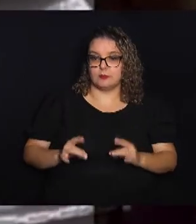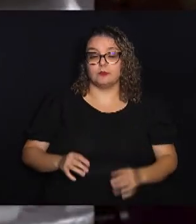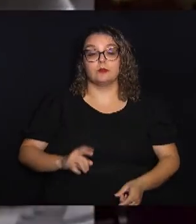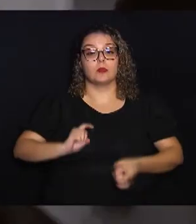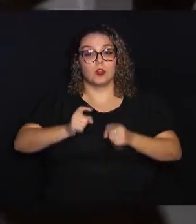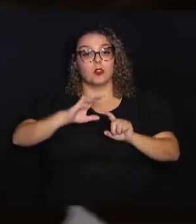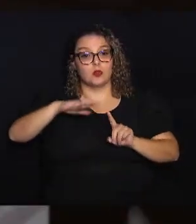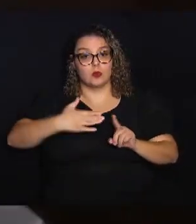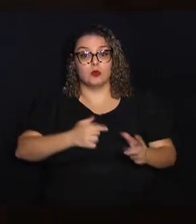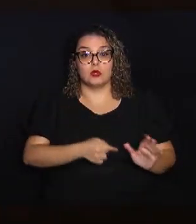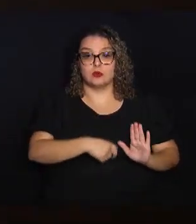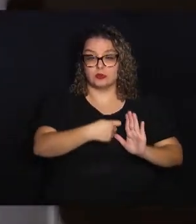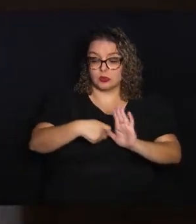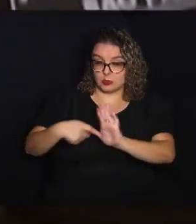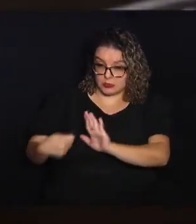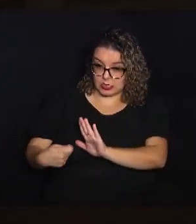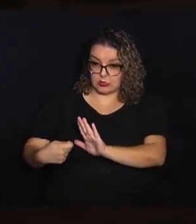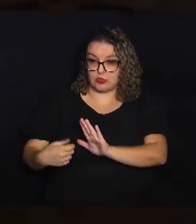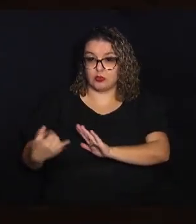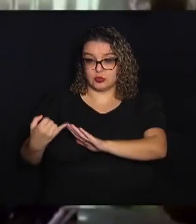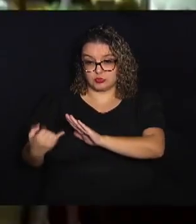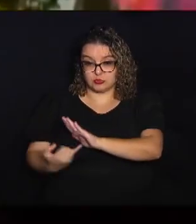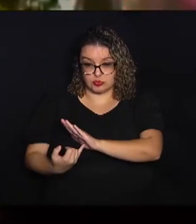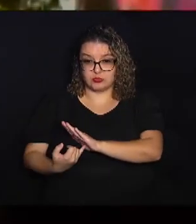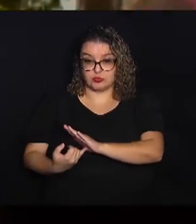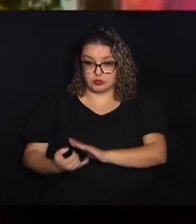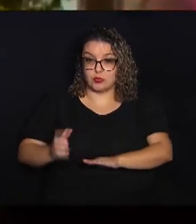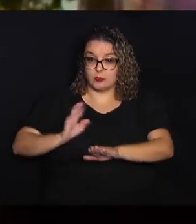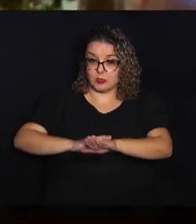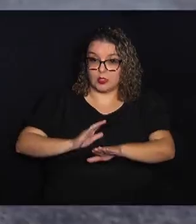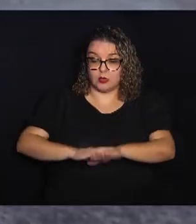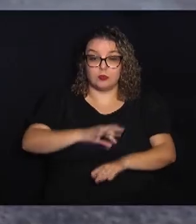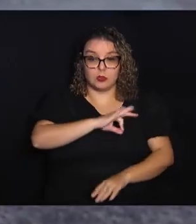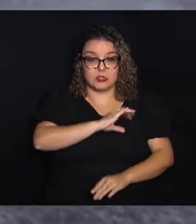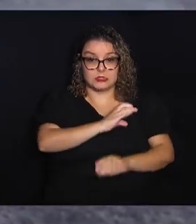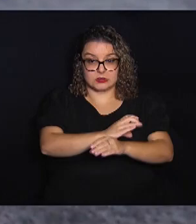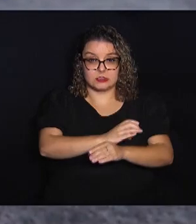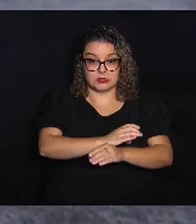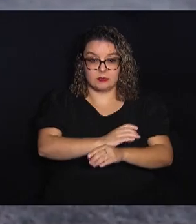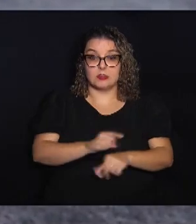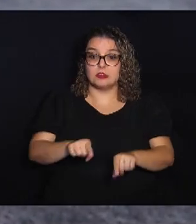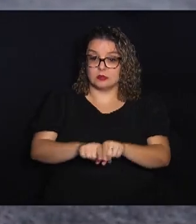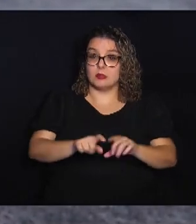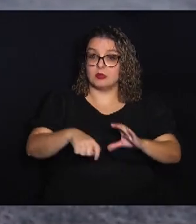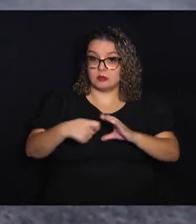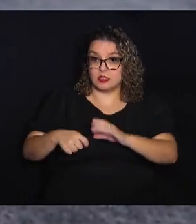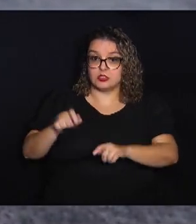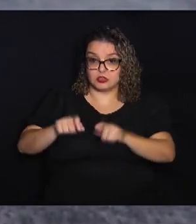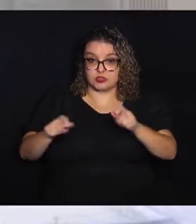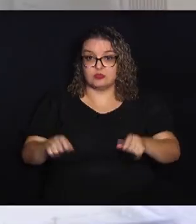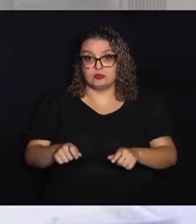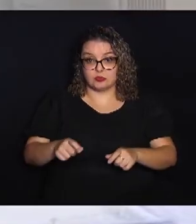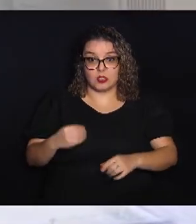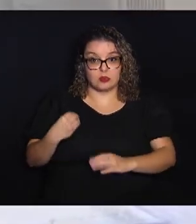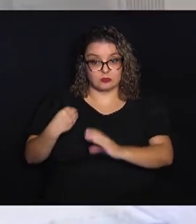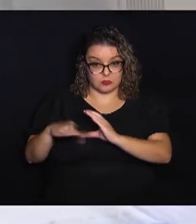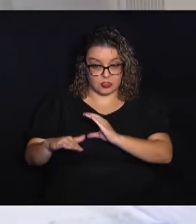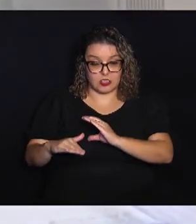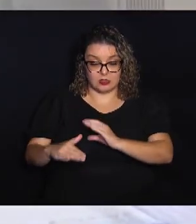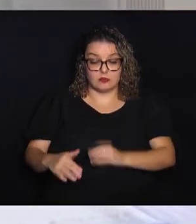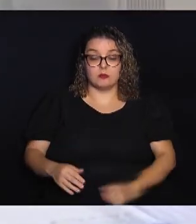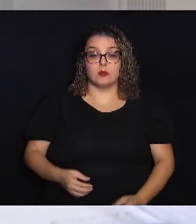solenidade, foi exibido um vídeo institucional sobre a atuação da Polícia Civil, além de vídeos de pessoas que enviaram